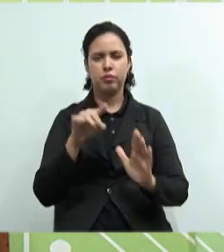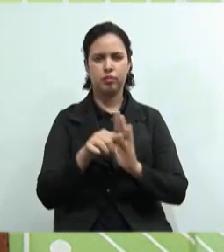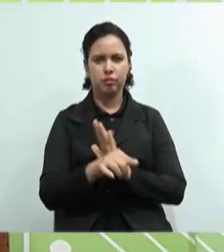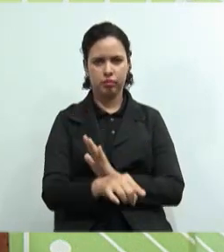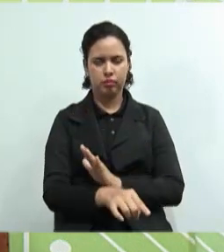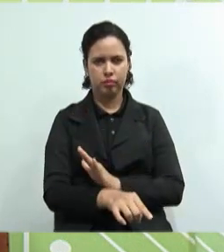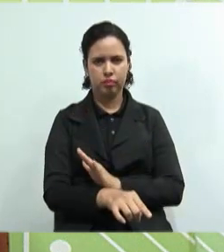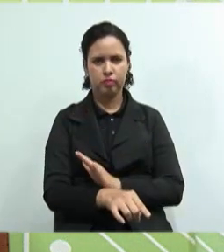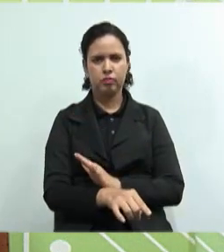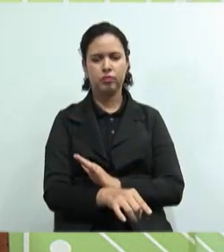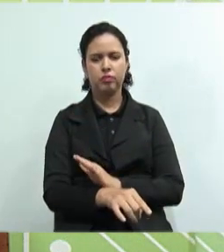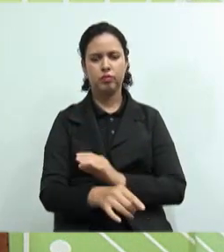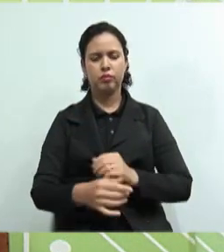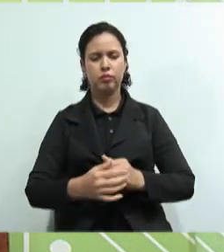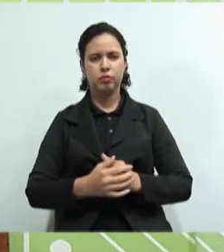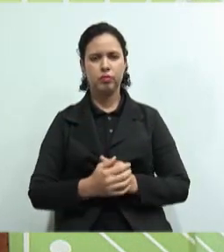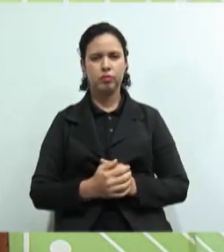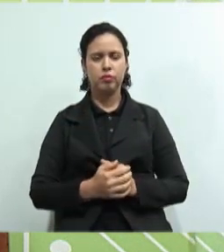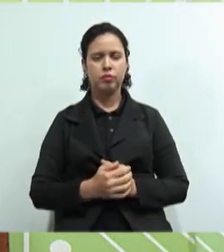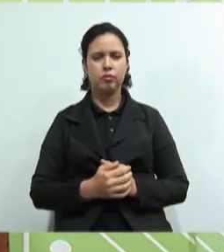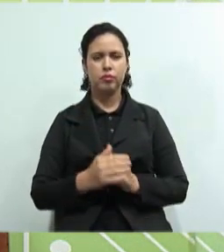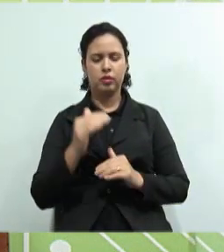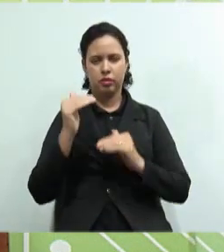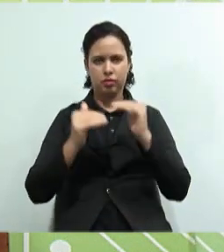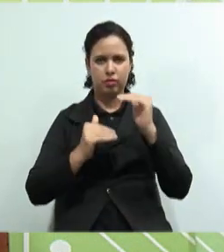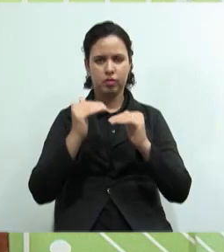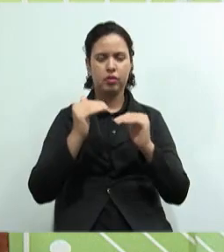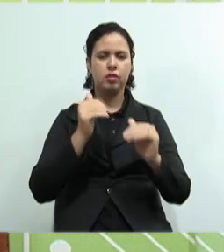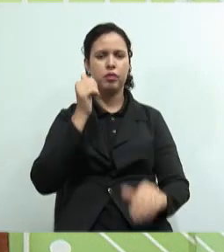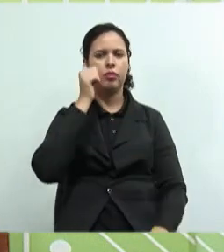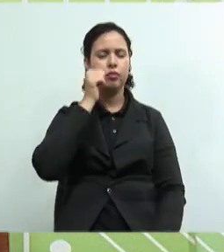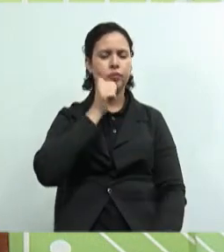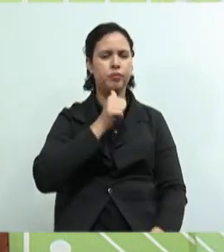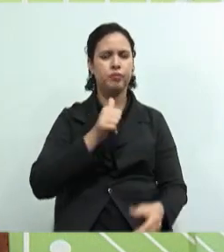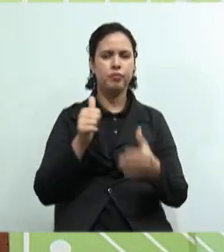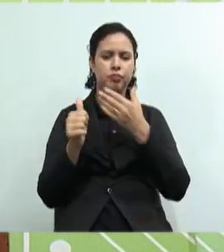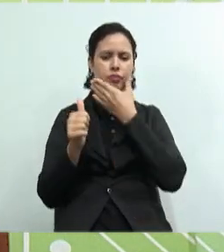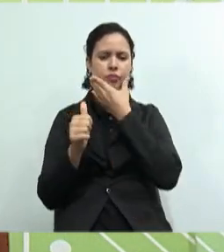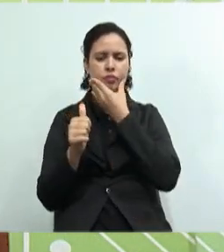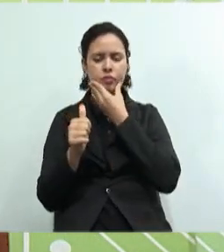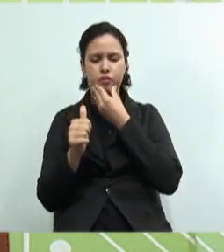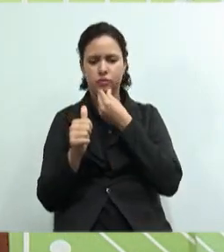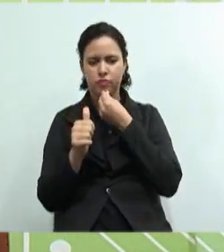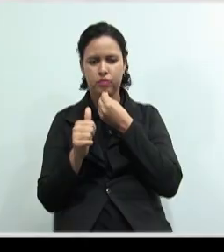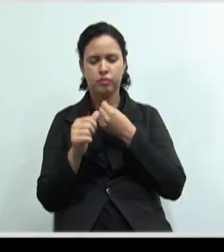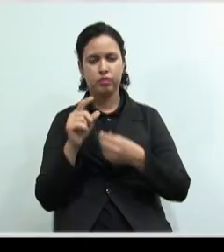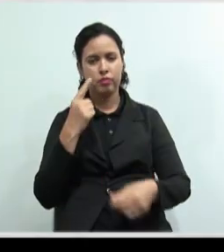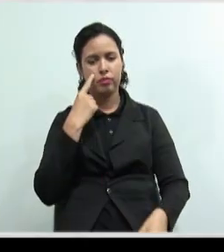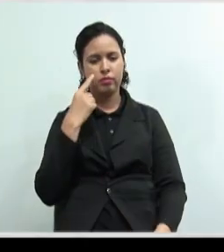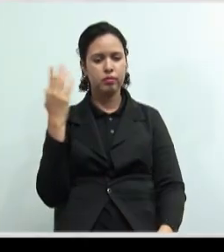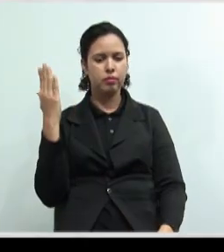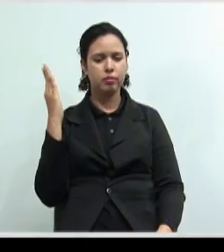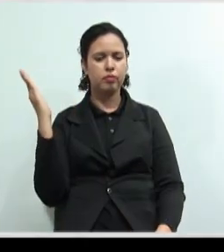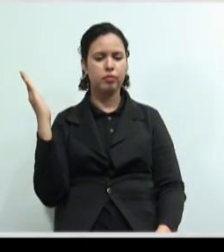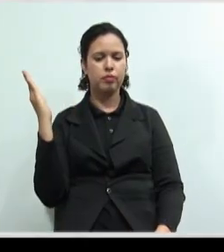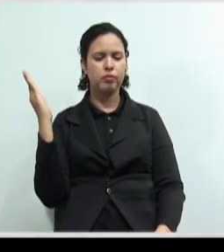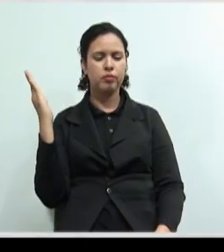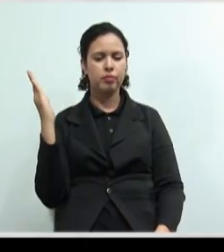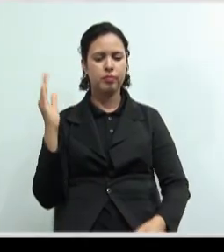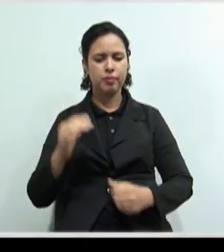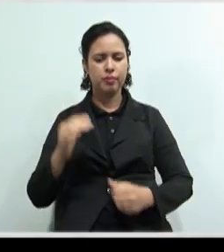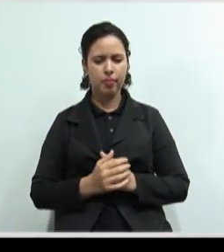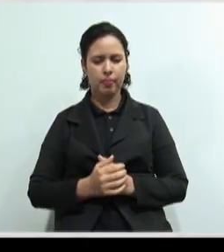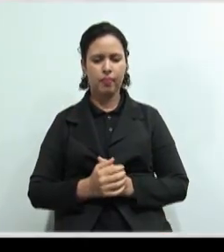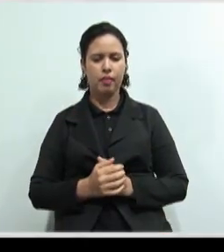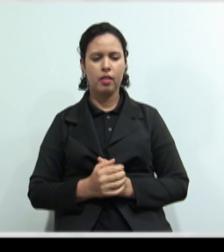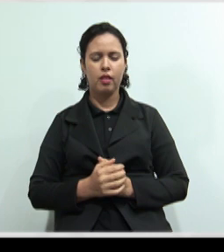nas economias mais desenvolvidas, da igualdade entre homens e mulheres. No slide ainda a gente vê sobre a questão da